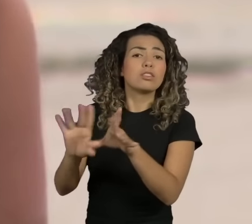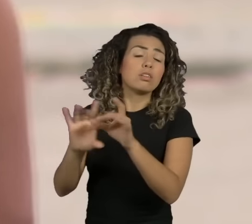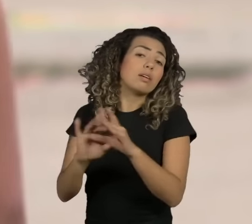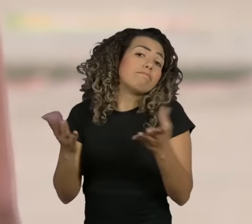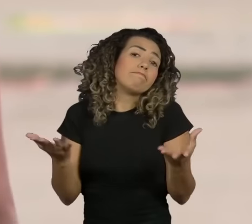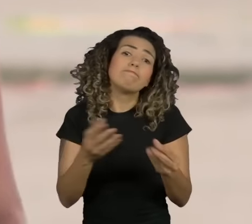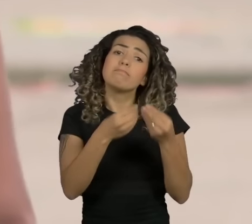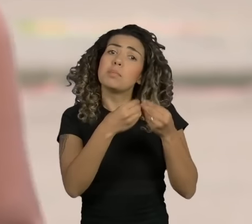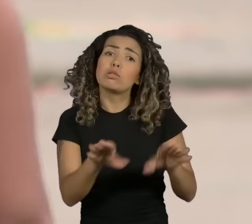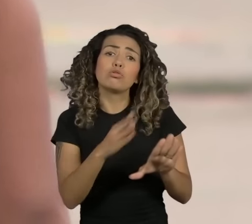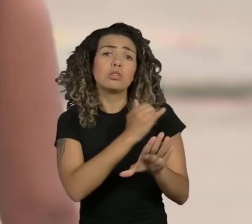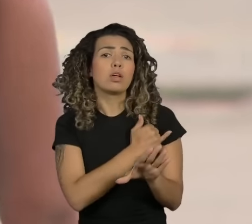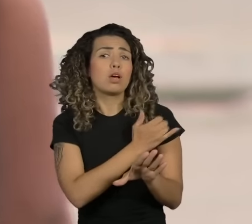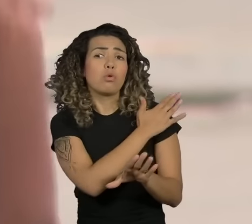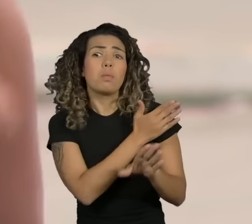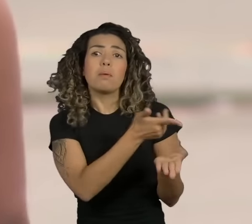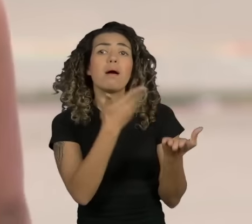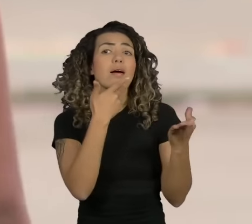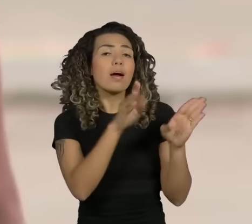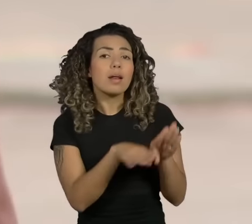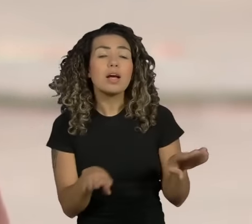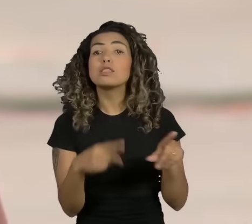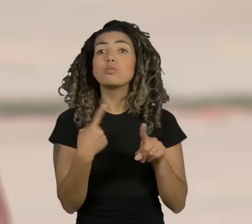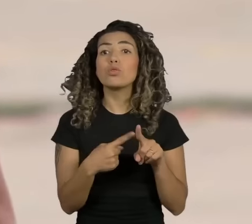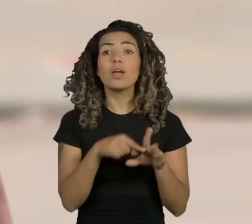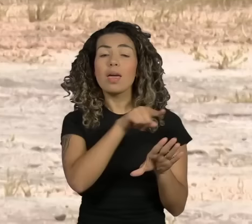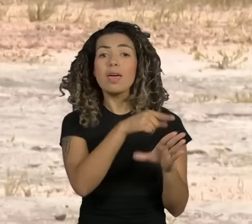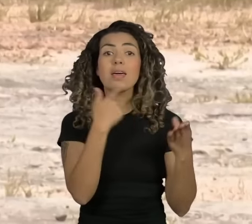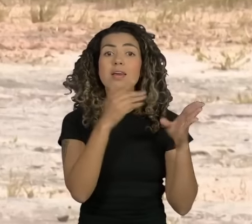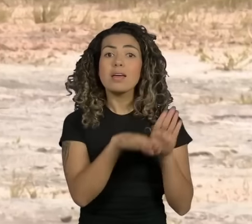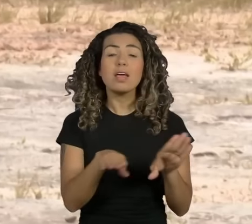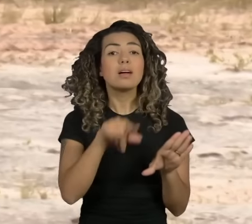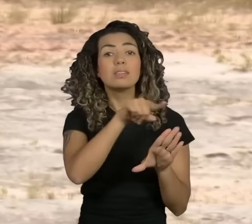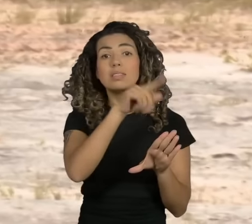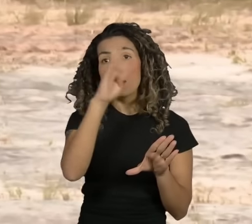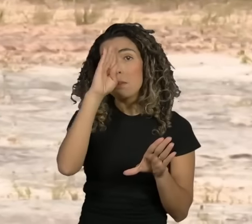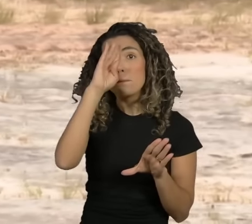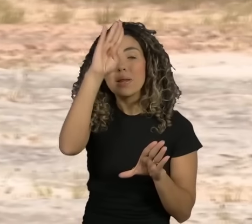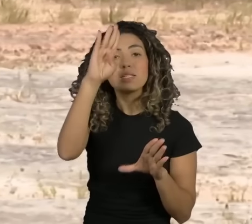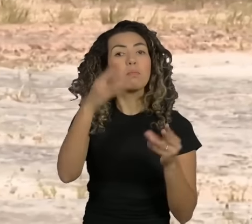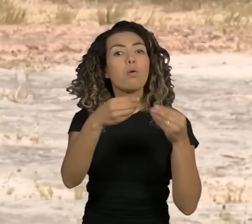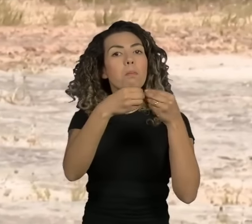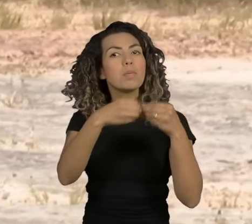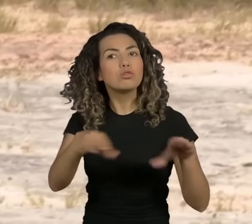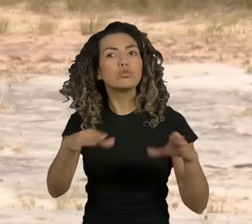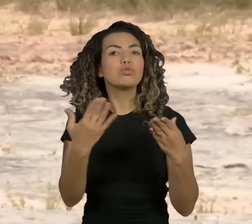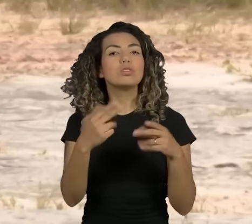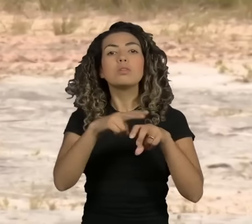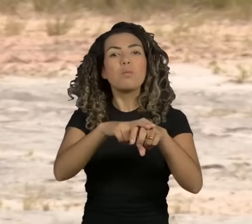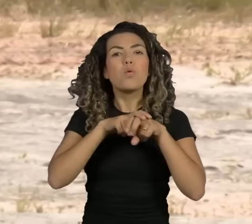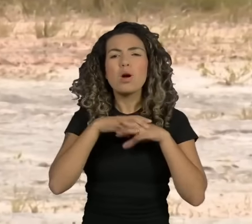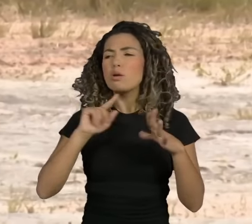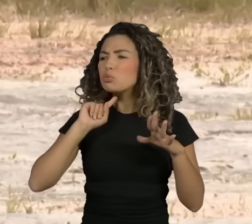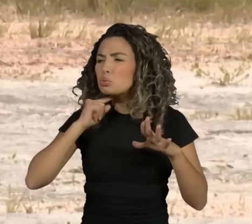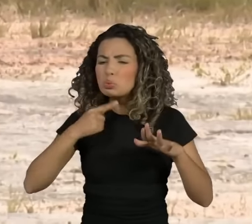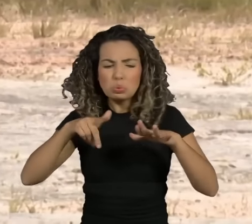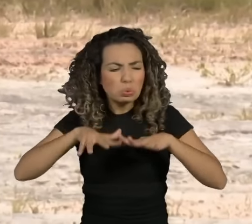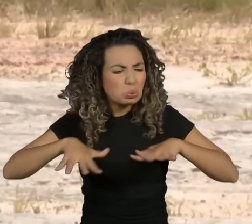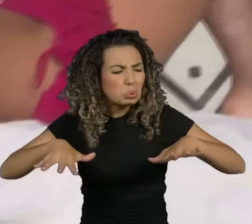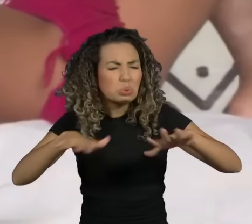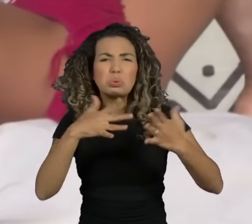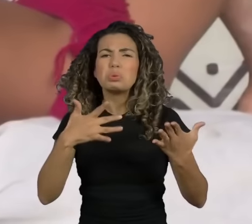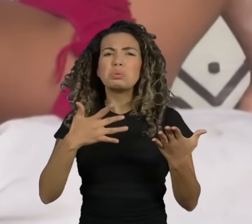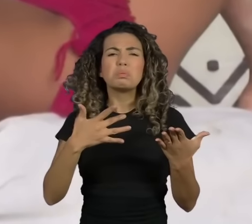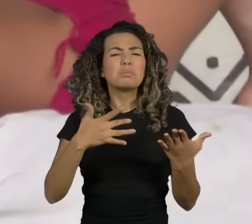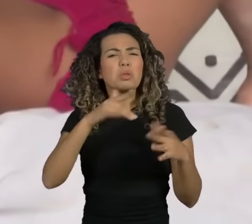as principais afetadas pelo caos sanitário, pela desestruturação sanitária e social,